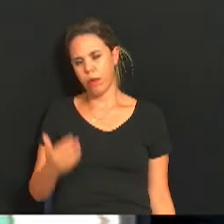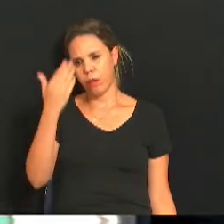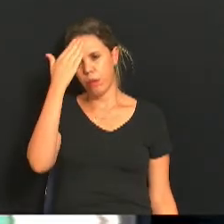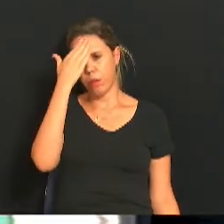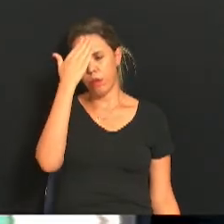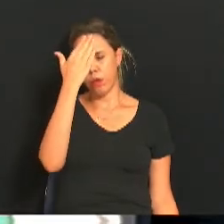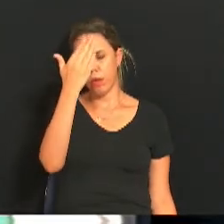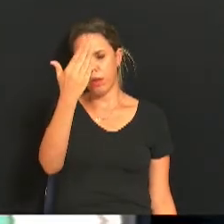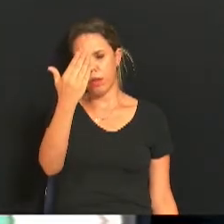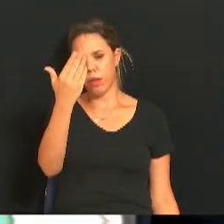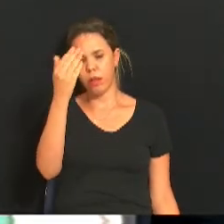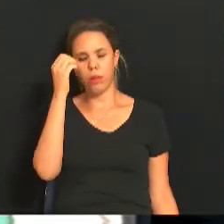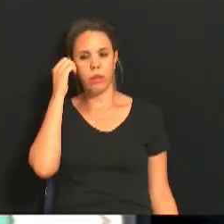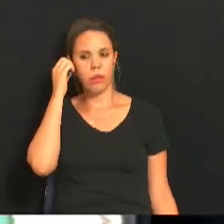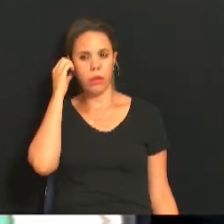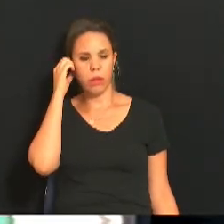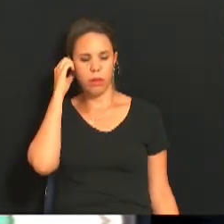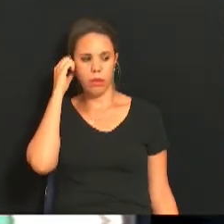é